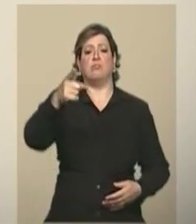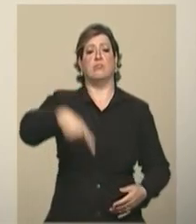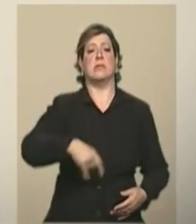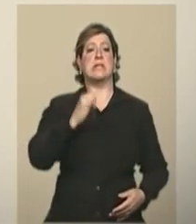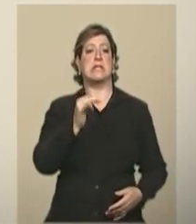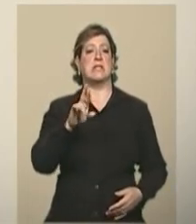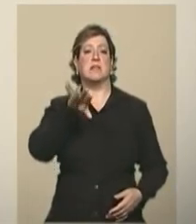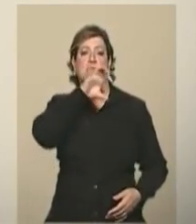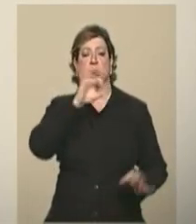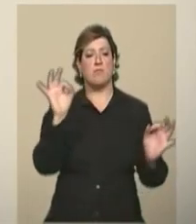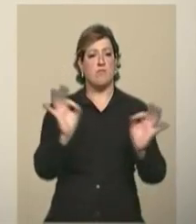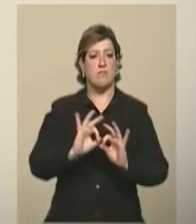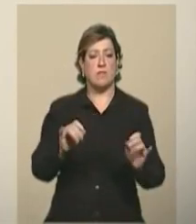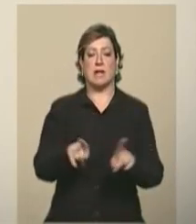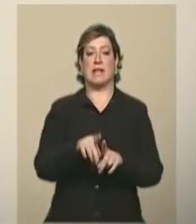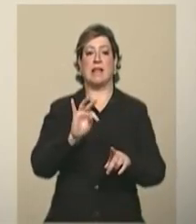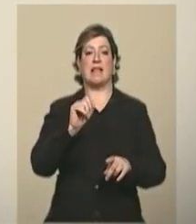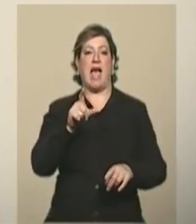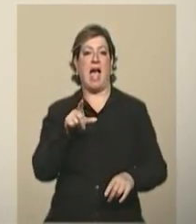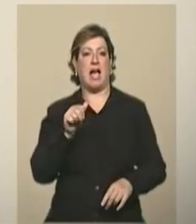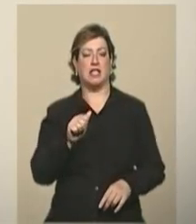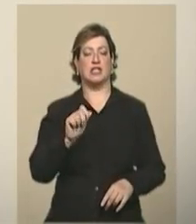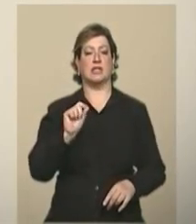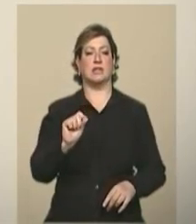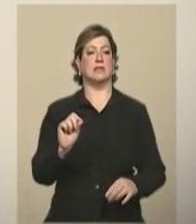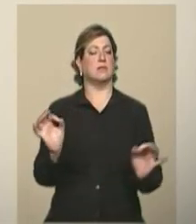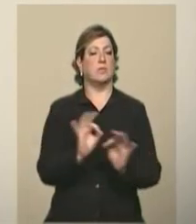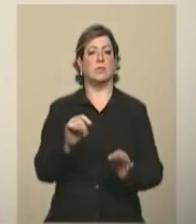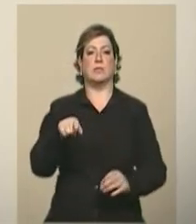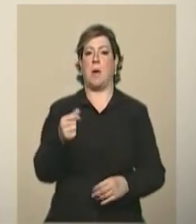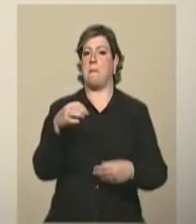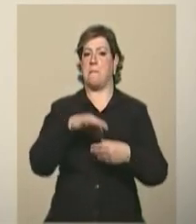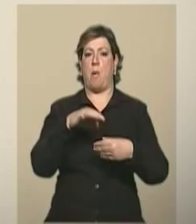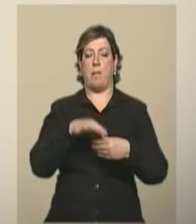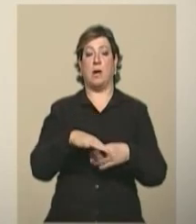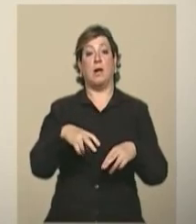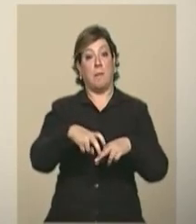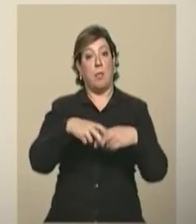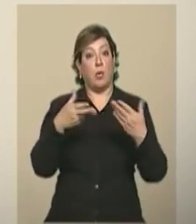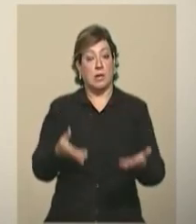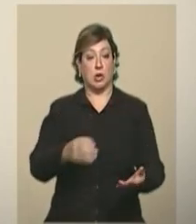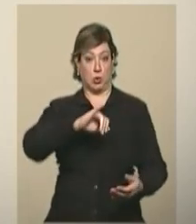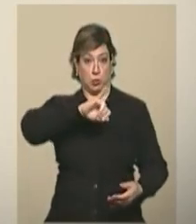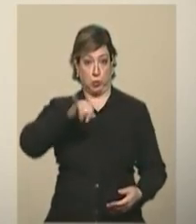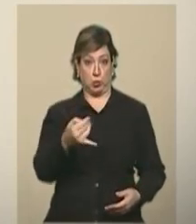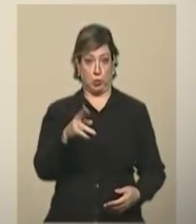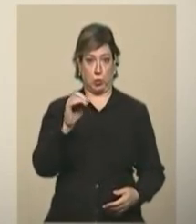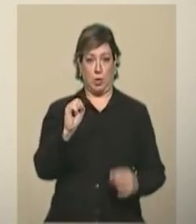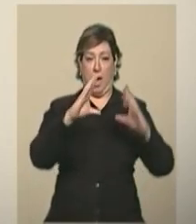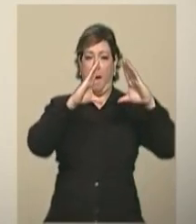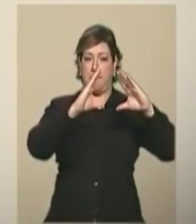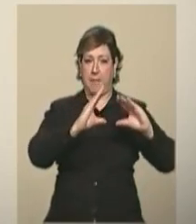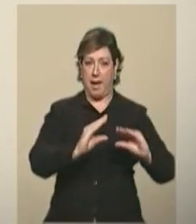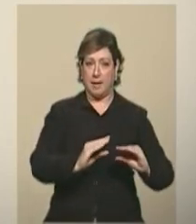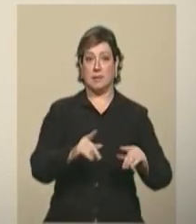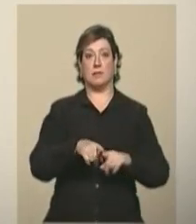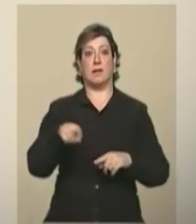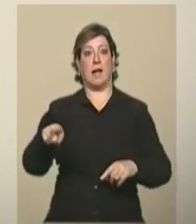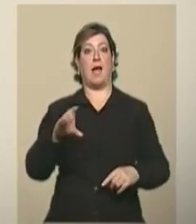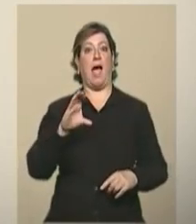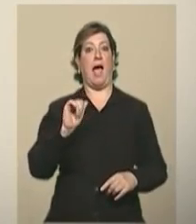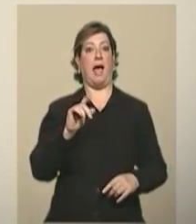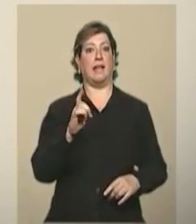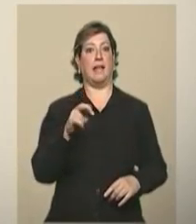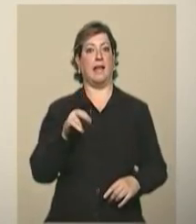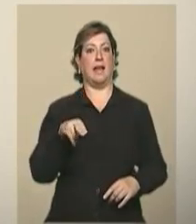nem taxa de administração sobre a caderneta. Por isso, quanto mais os juros baixam, mais atraente a caderneta